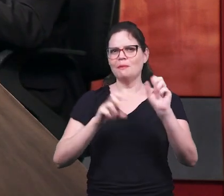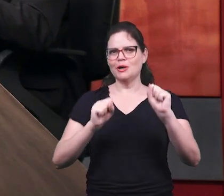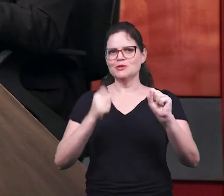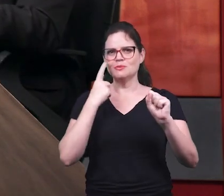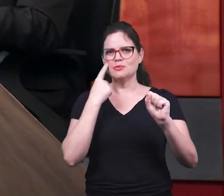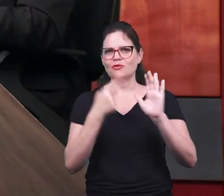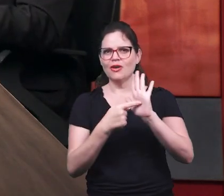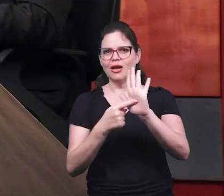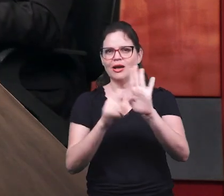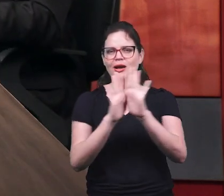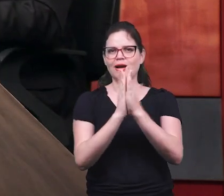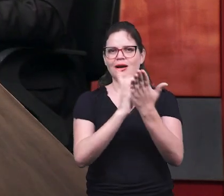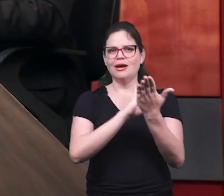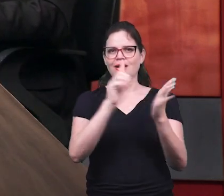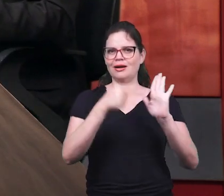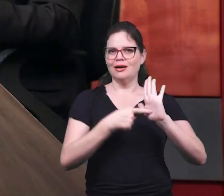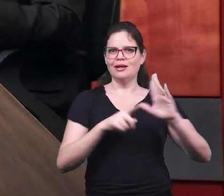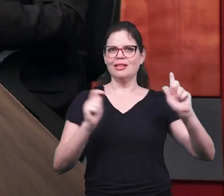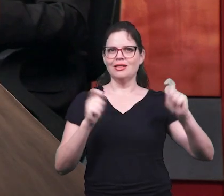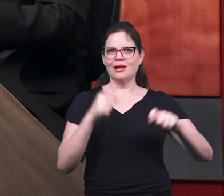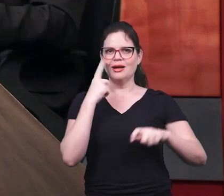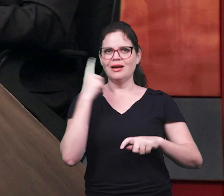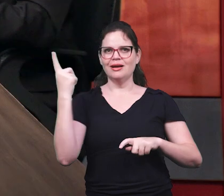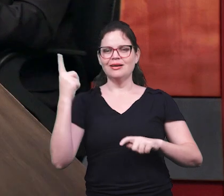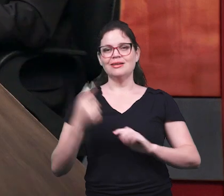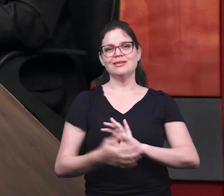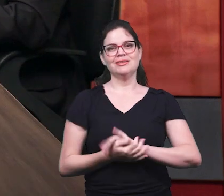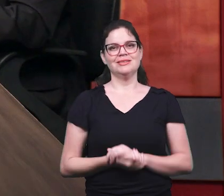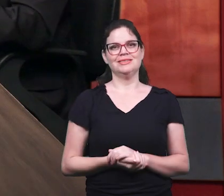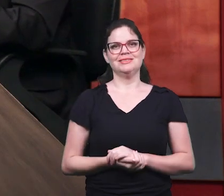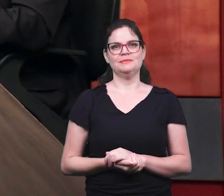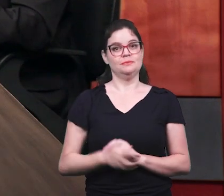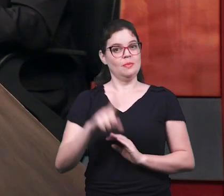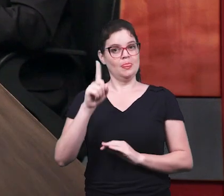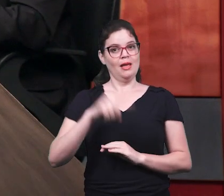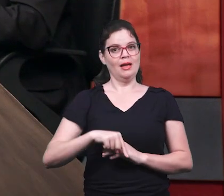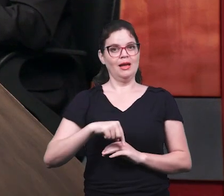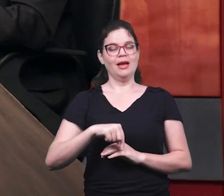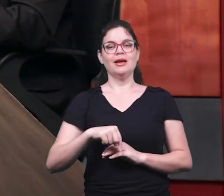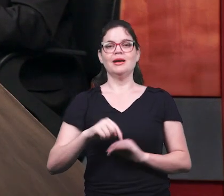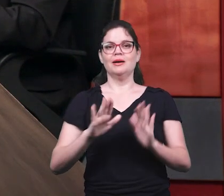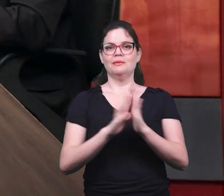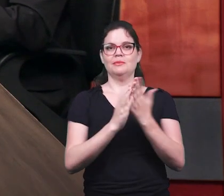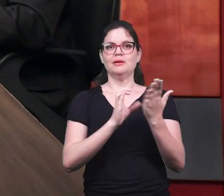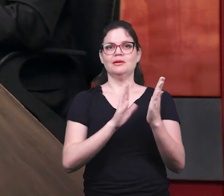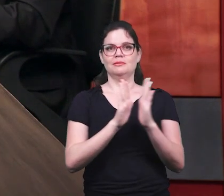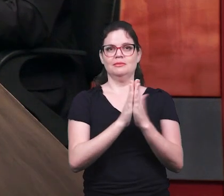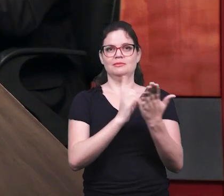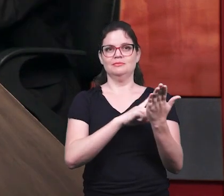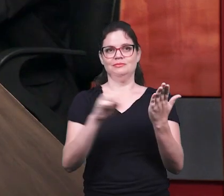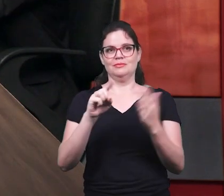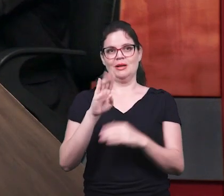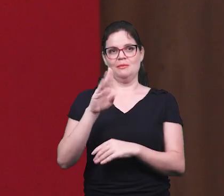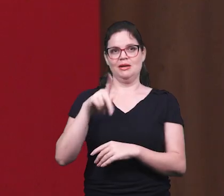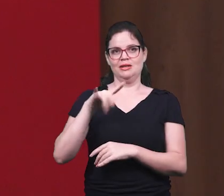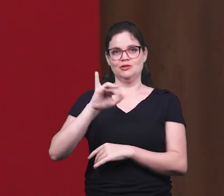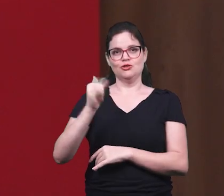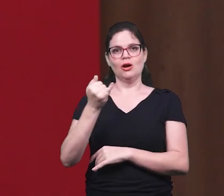Bem lembrado. Olha só, essa aqui é uma Bíblia conhecida, a Bíblia de King James, era